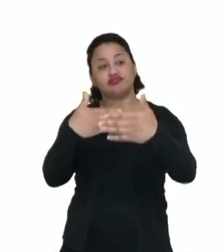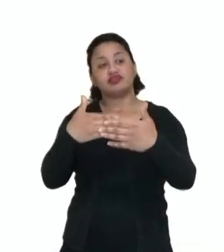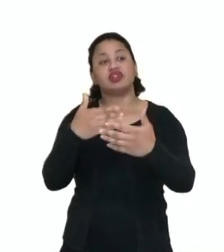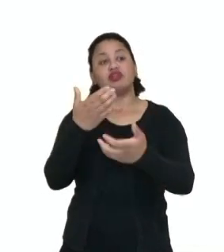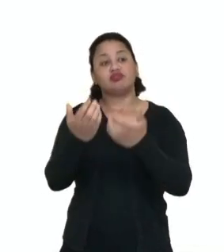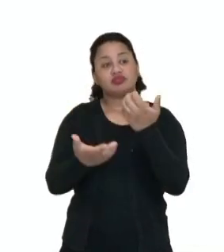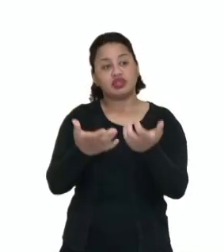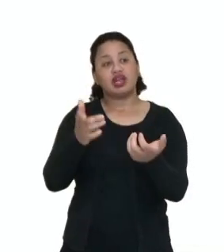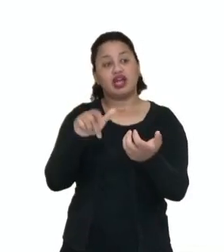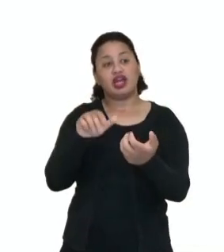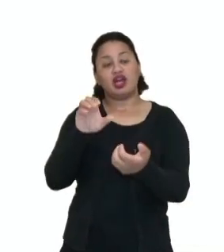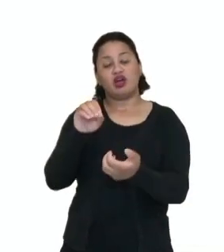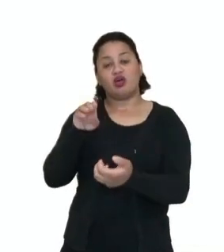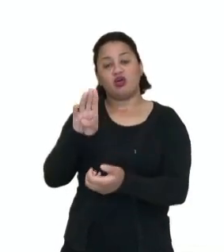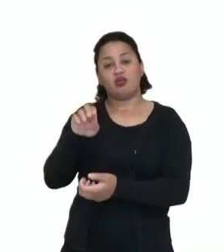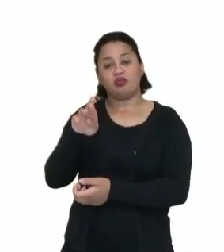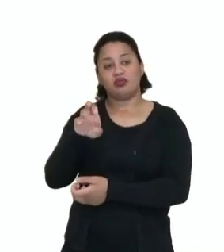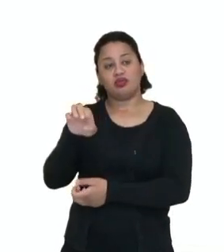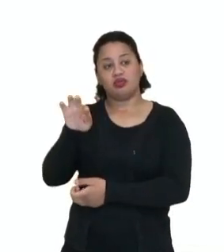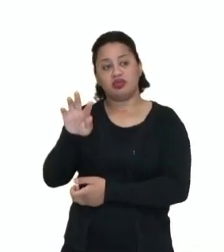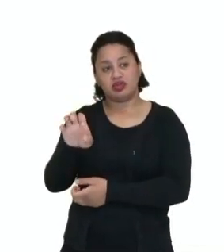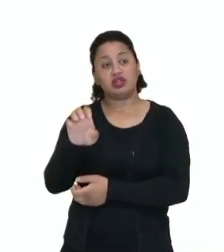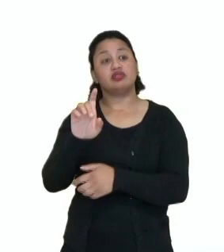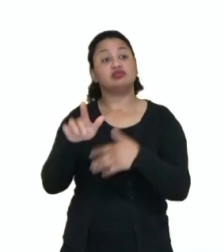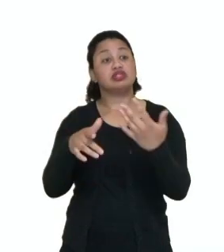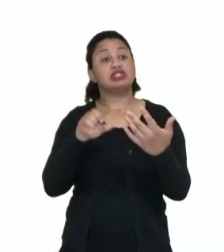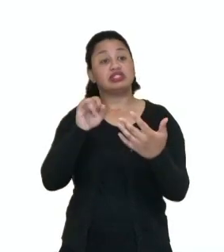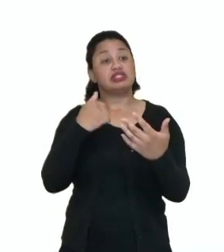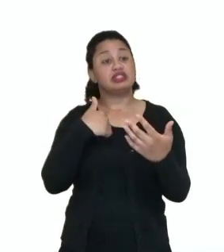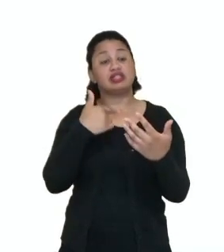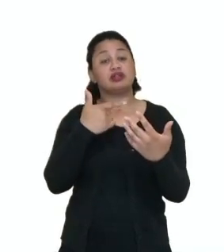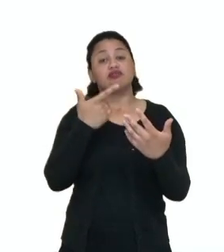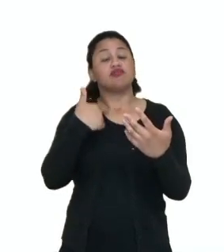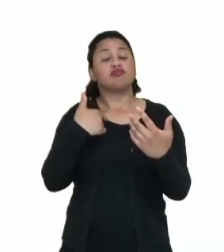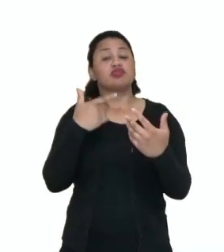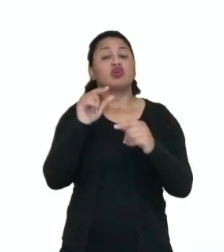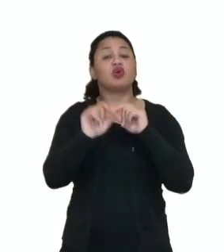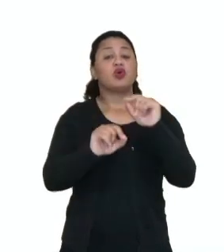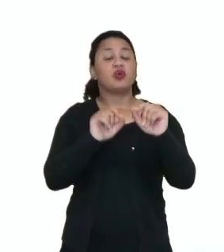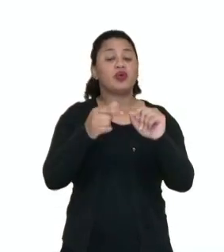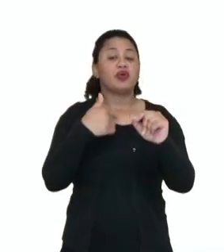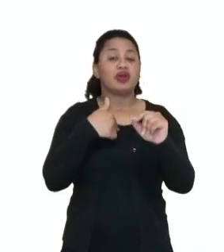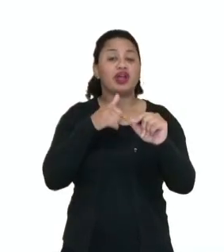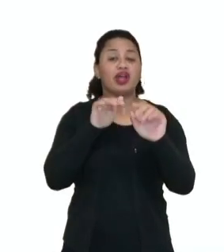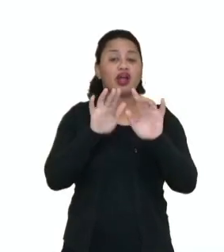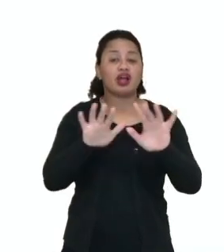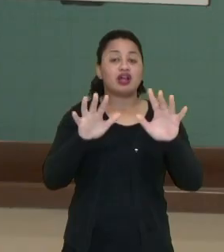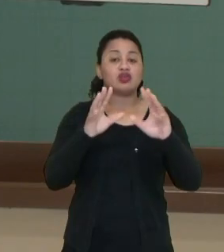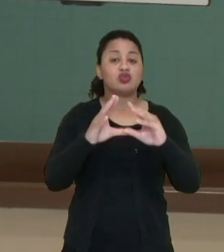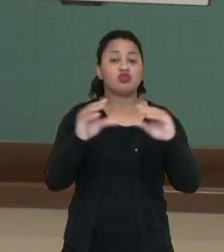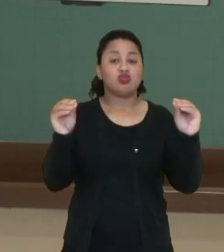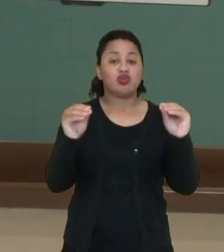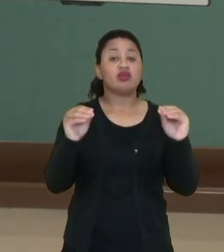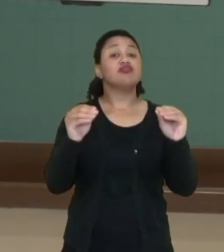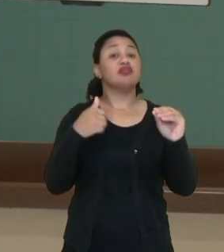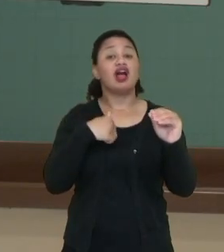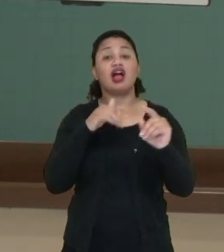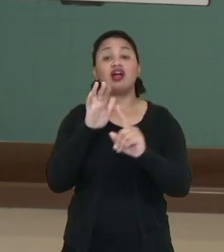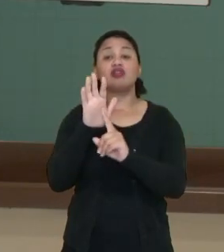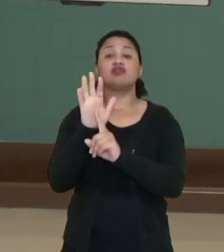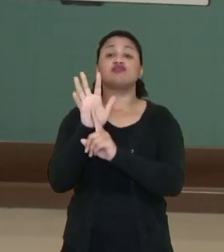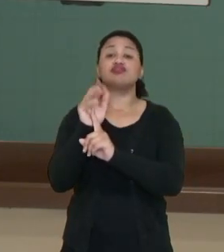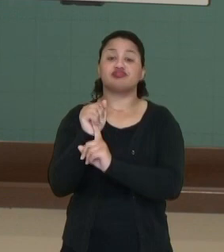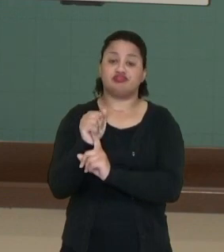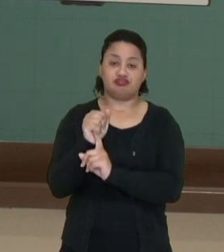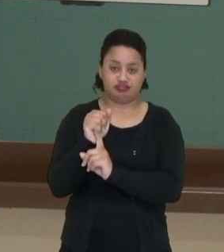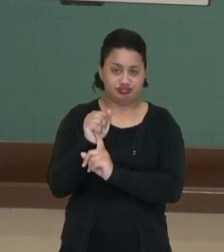é o comburente. Se esse gás se esgotar, a vela se apagará. Foi fácil, não